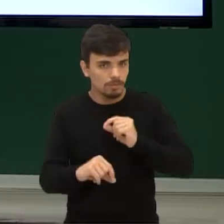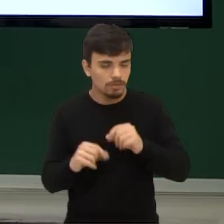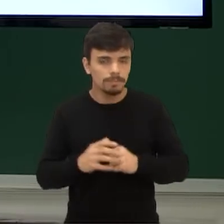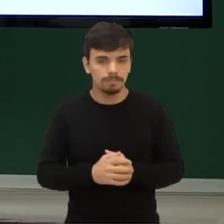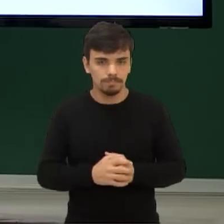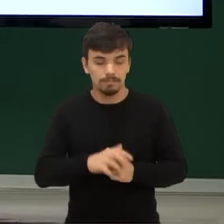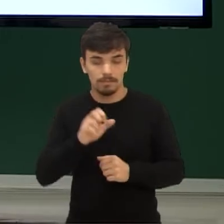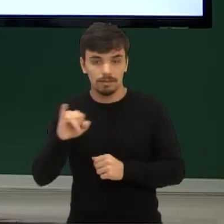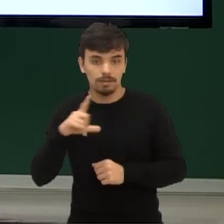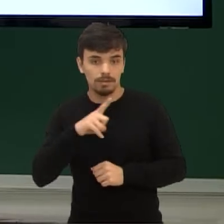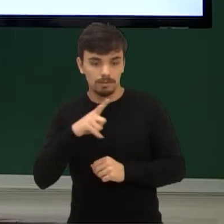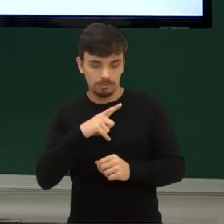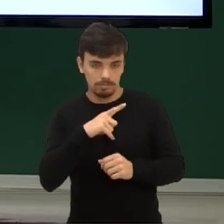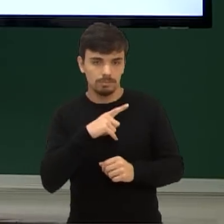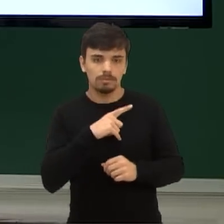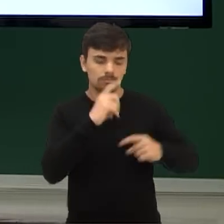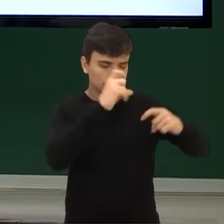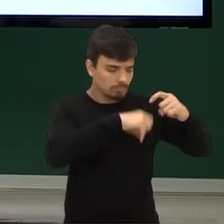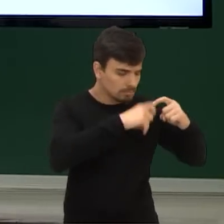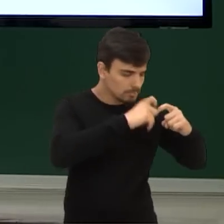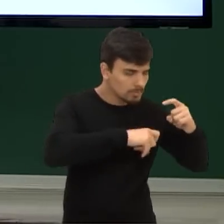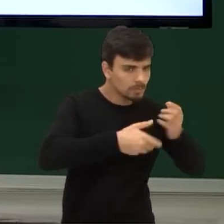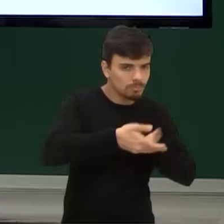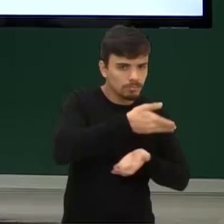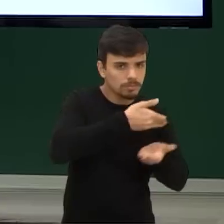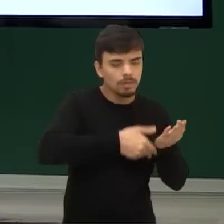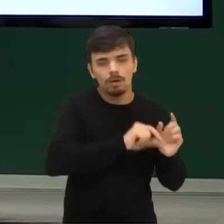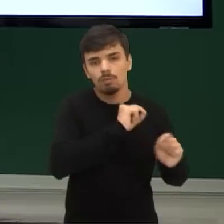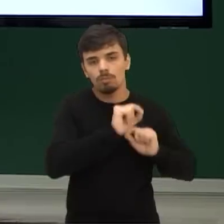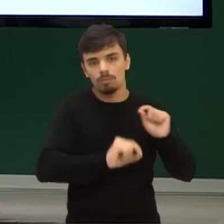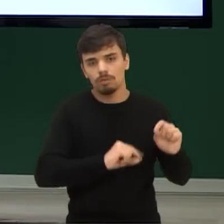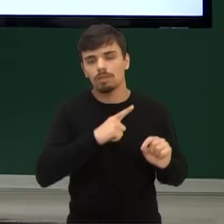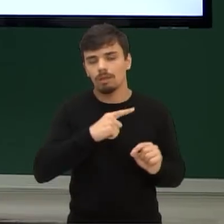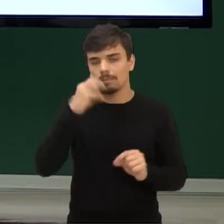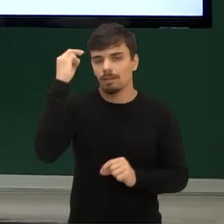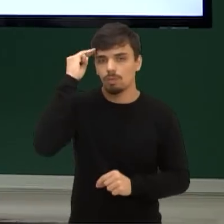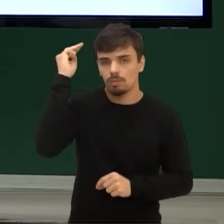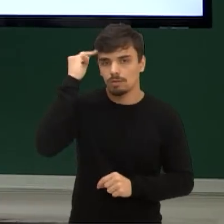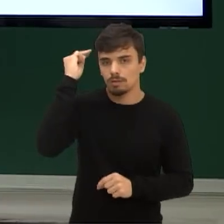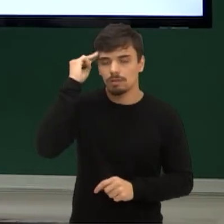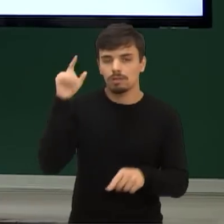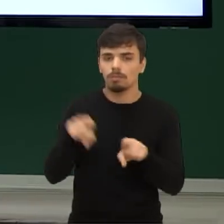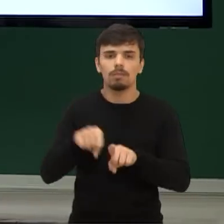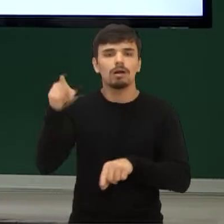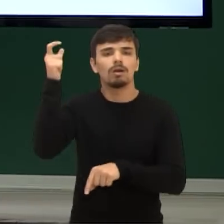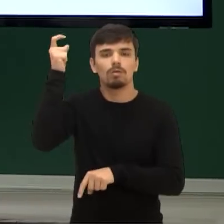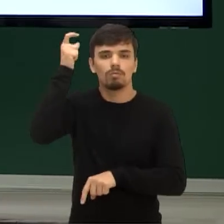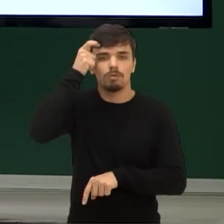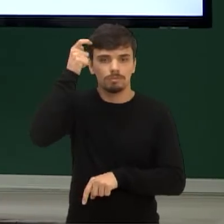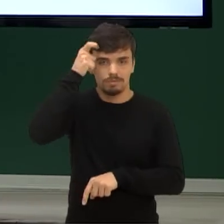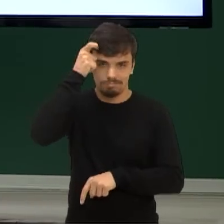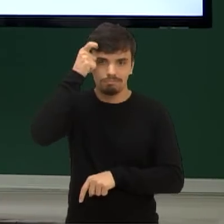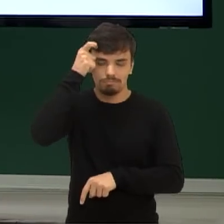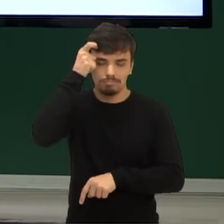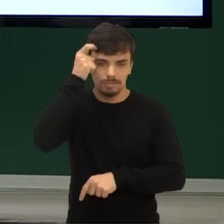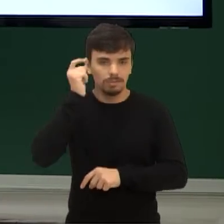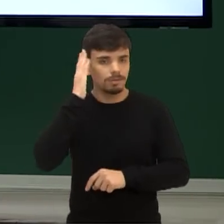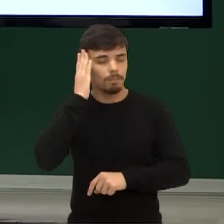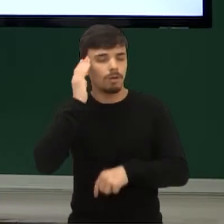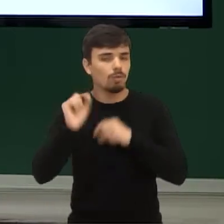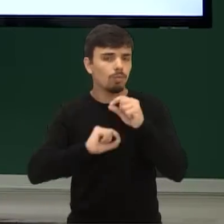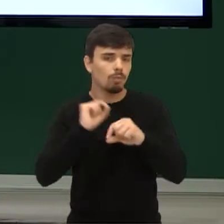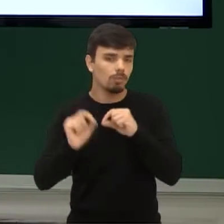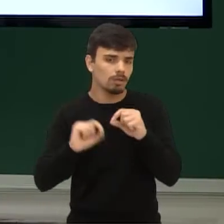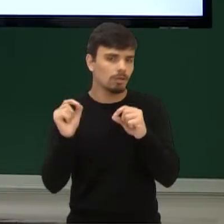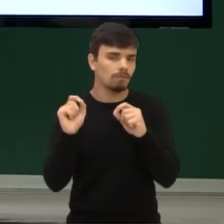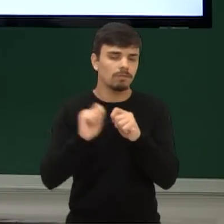para ter uma relação sexual, a gente tenha uma maturidade, uma consciência, a gente saiba o que está fazendo,